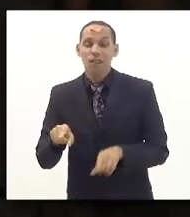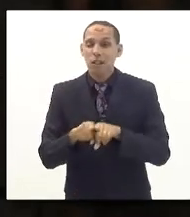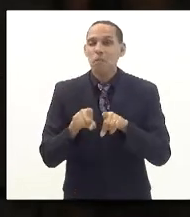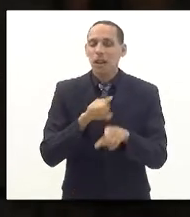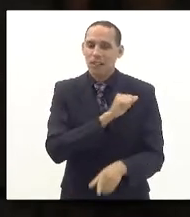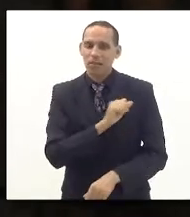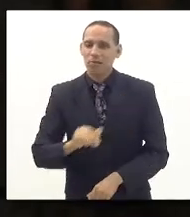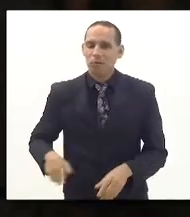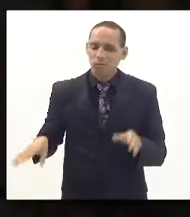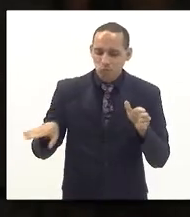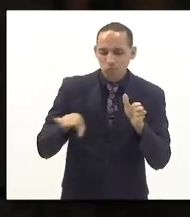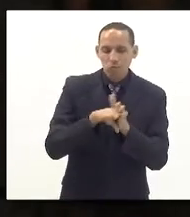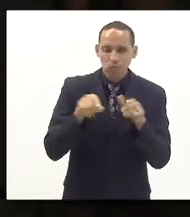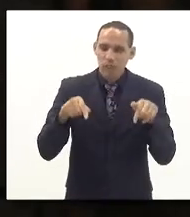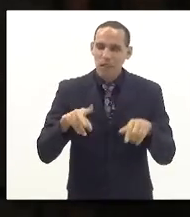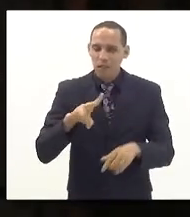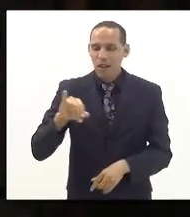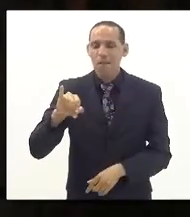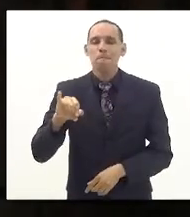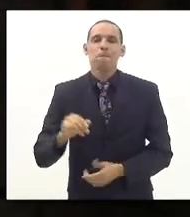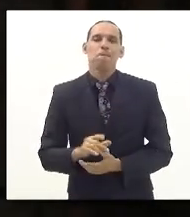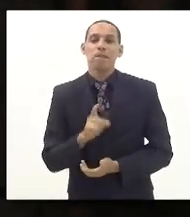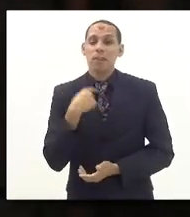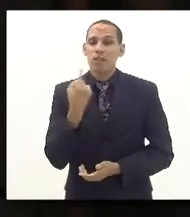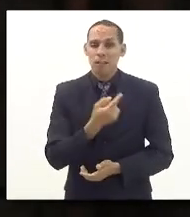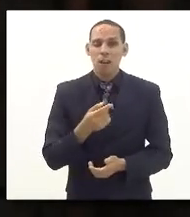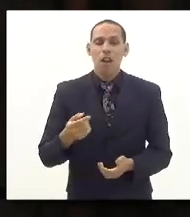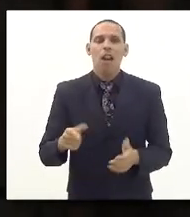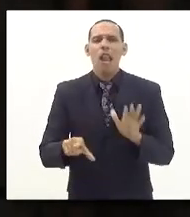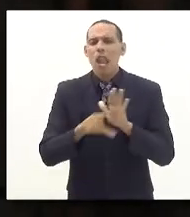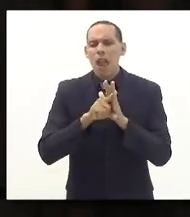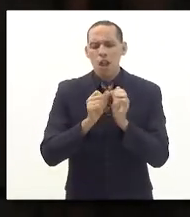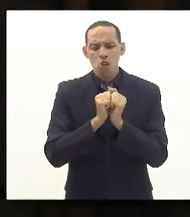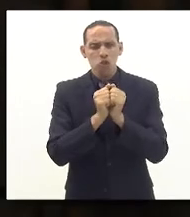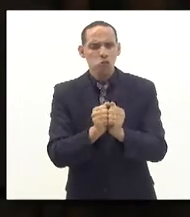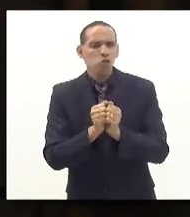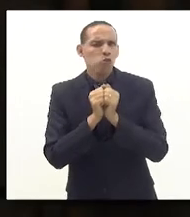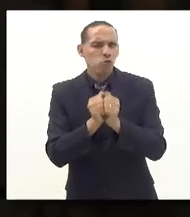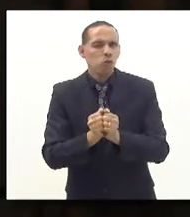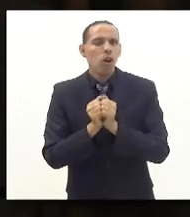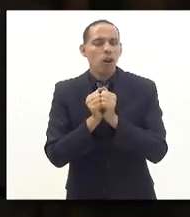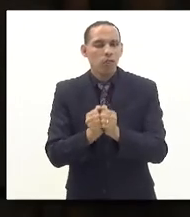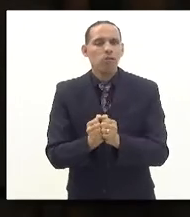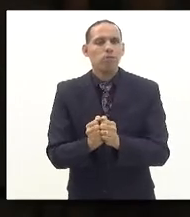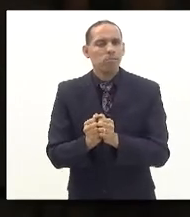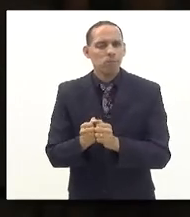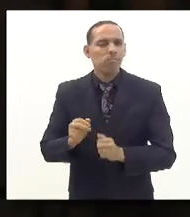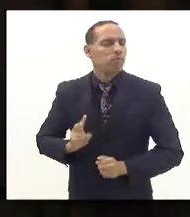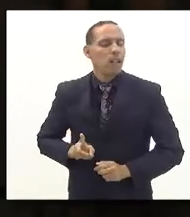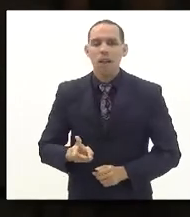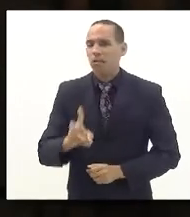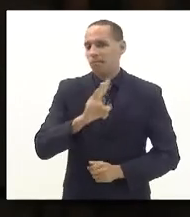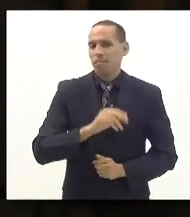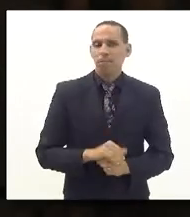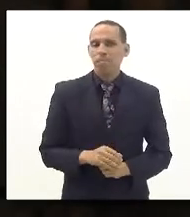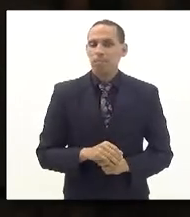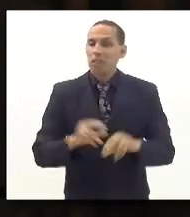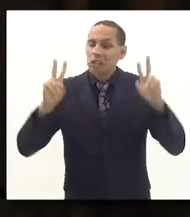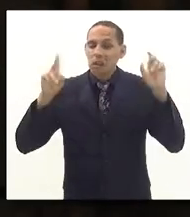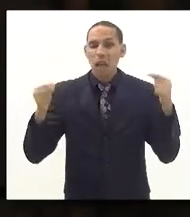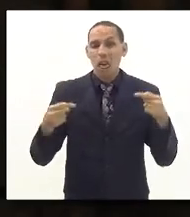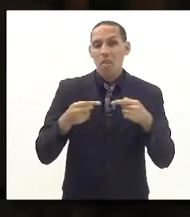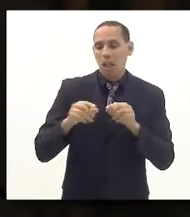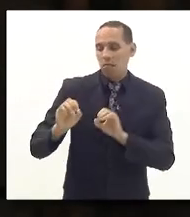Siciliano, que está chegando aqui, sempre fizemos várias leis em conjunto, sobre vários temas, né? Temas ligados